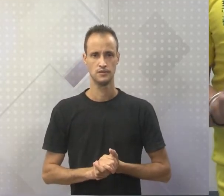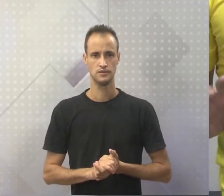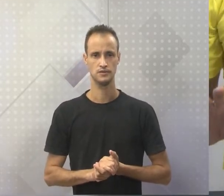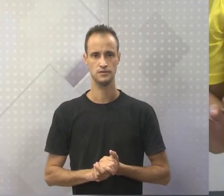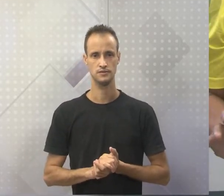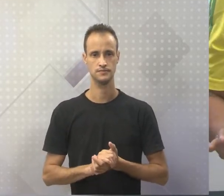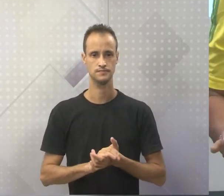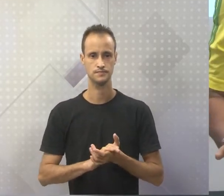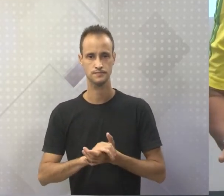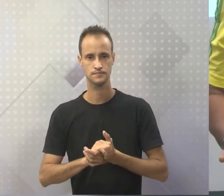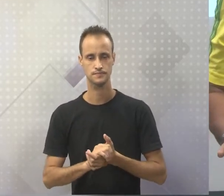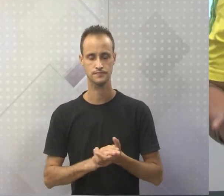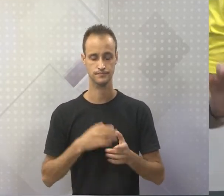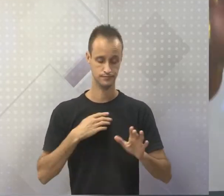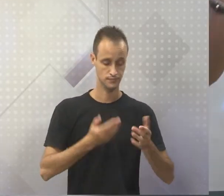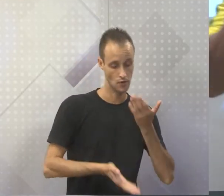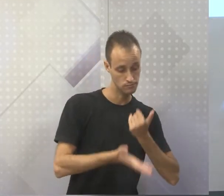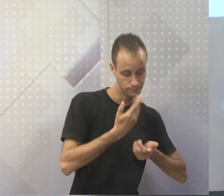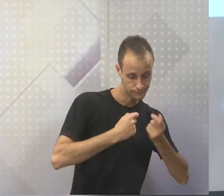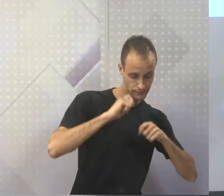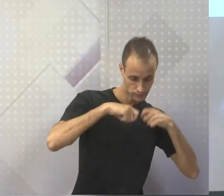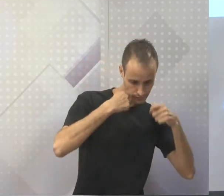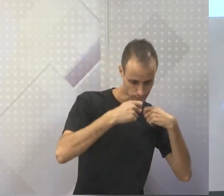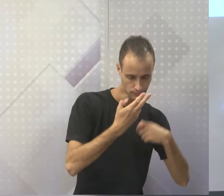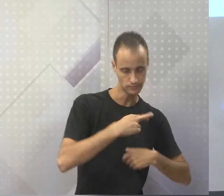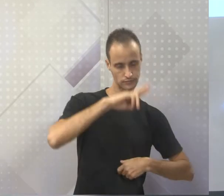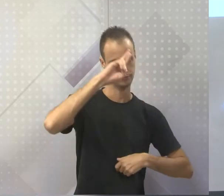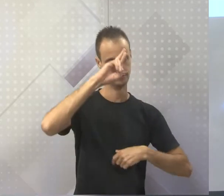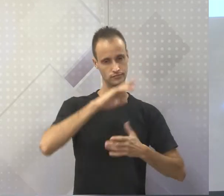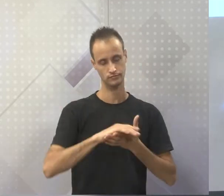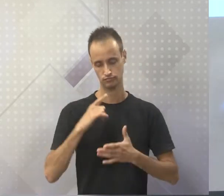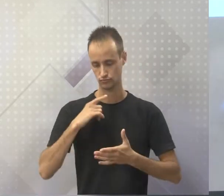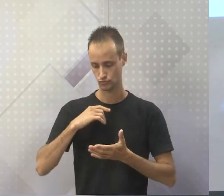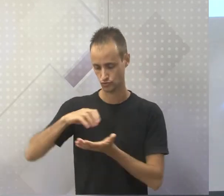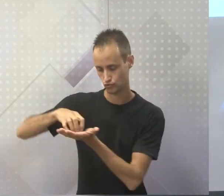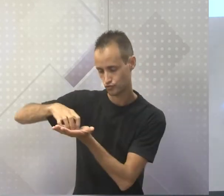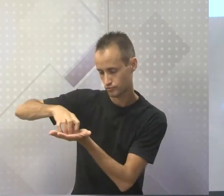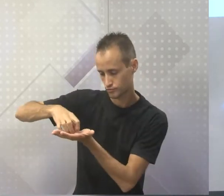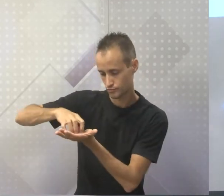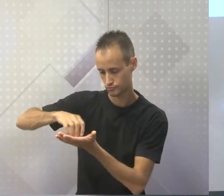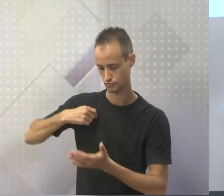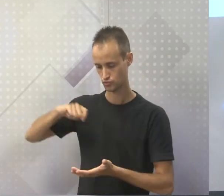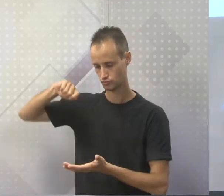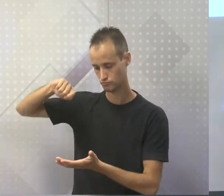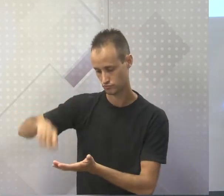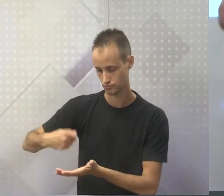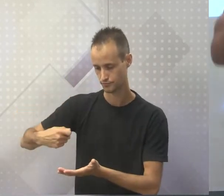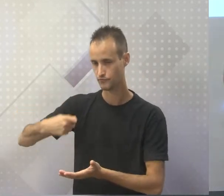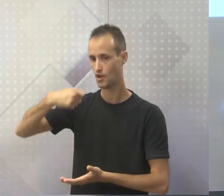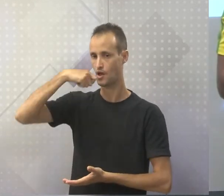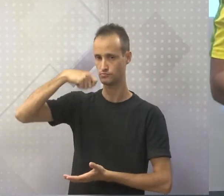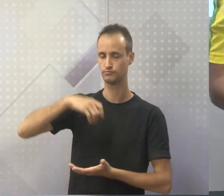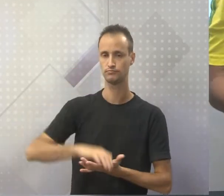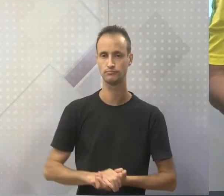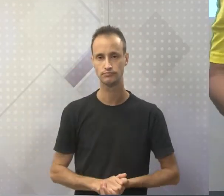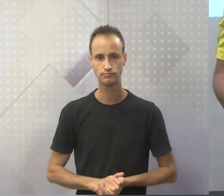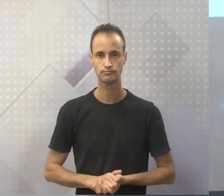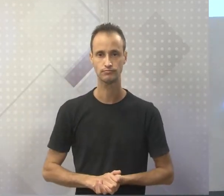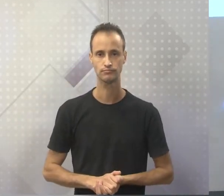almoçar, ok? Ok. Chego lá, tem um pudim, eu pego uma colher, jogo na